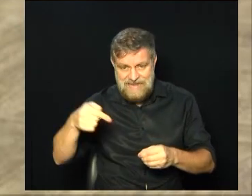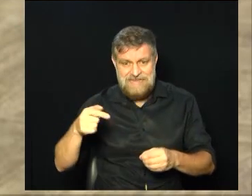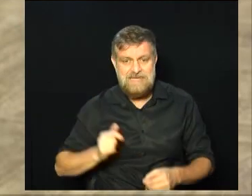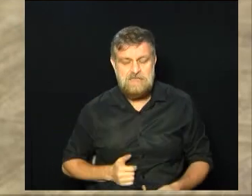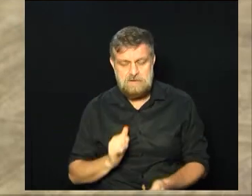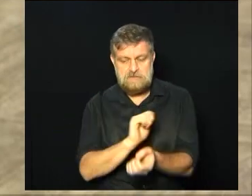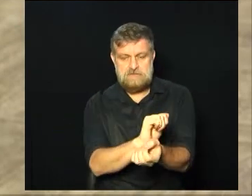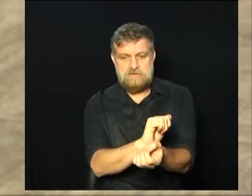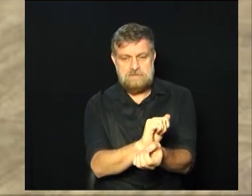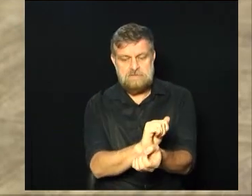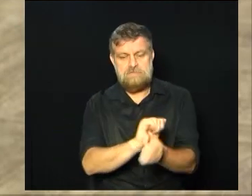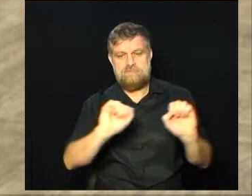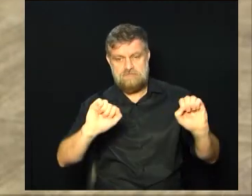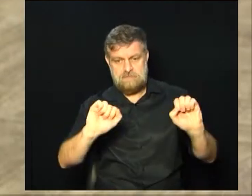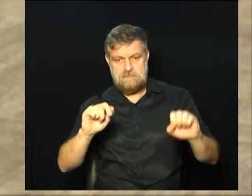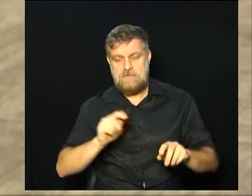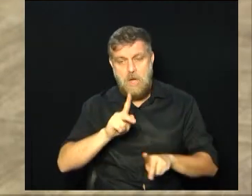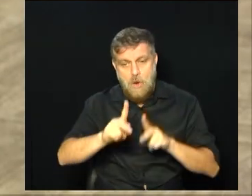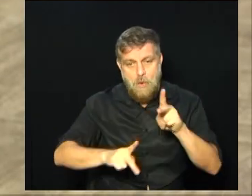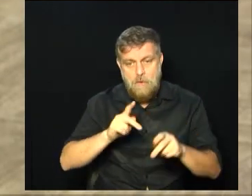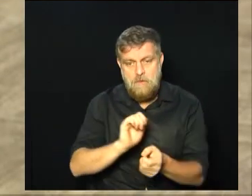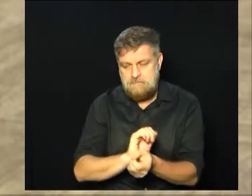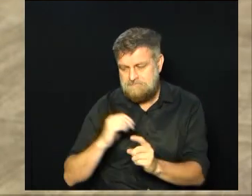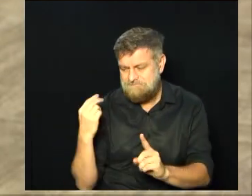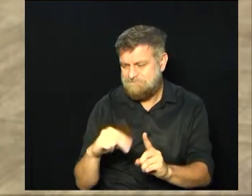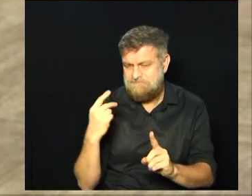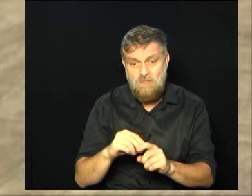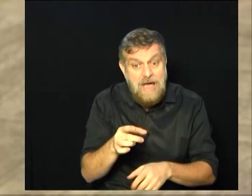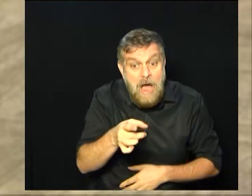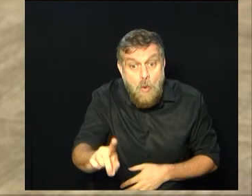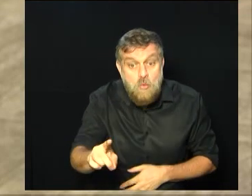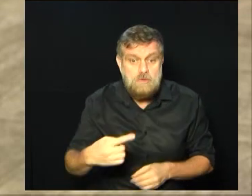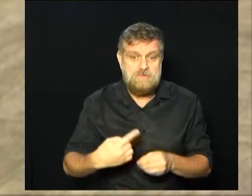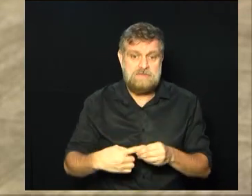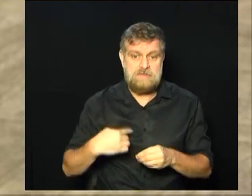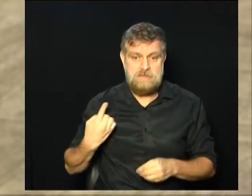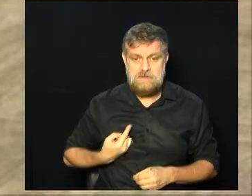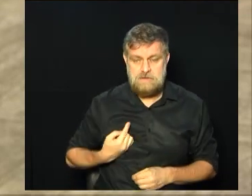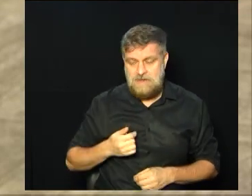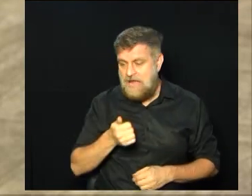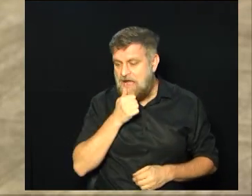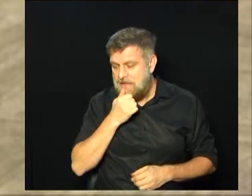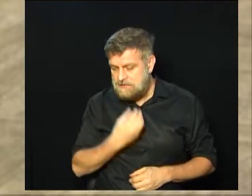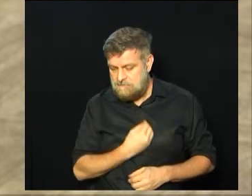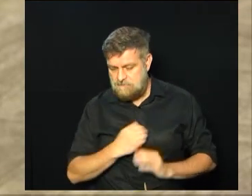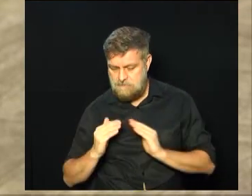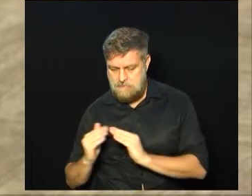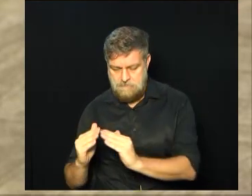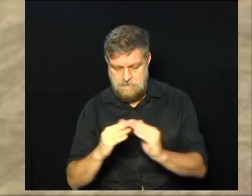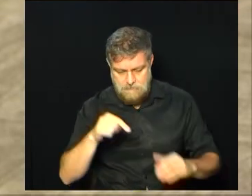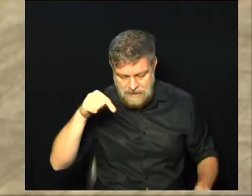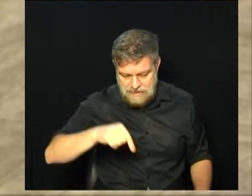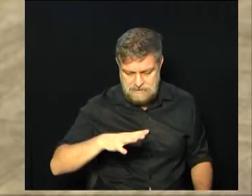última cidade a libertar o seu povo escravizado, esse resgate para todo mundo que ainda mora aqui em Campinas, todo mundo que